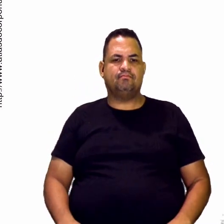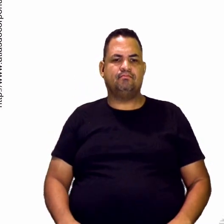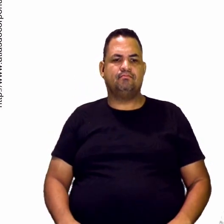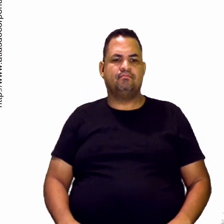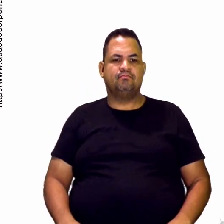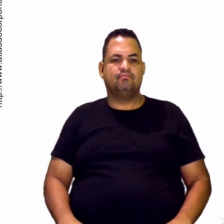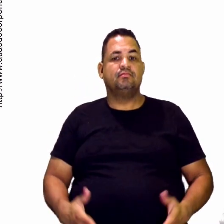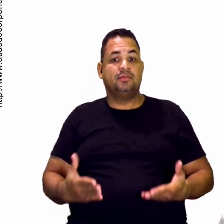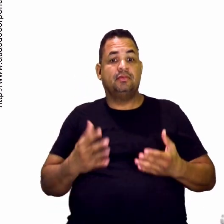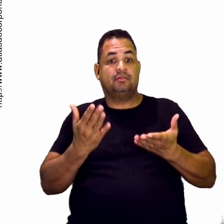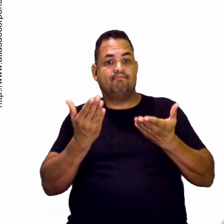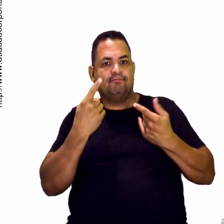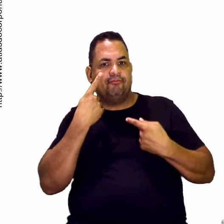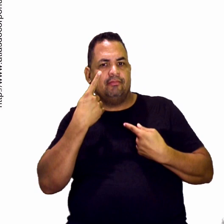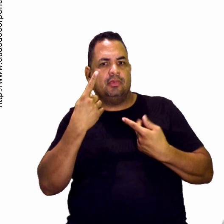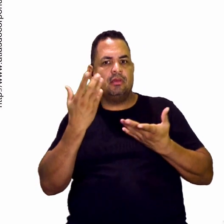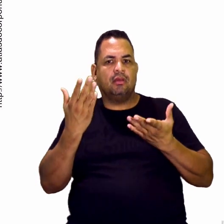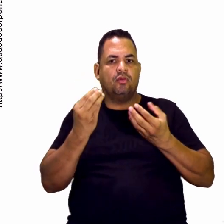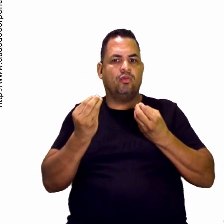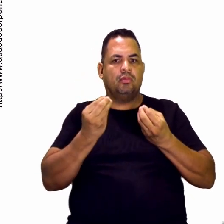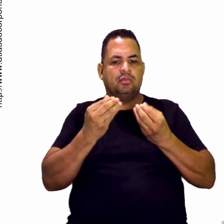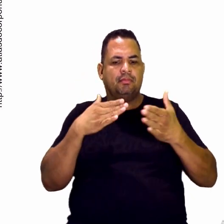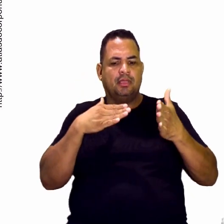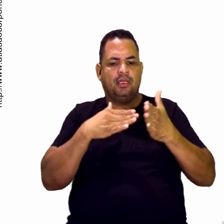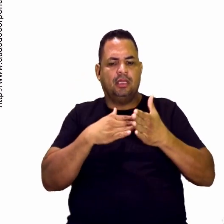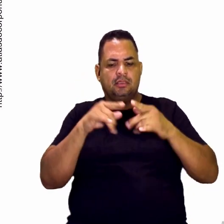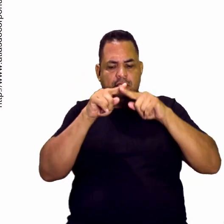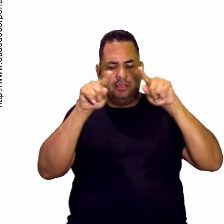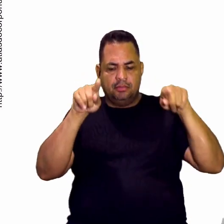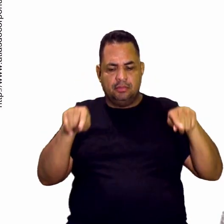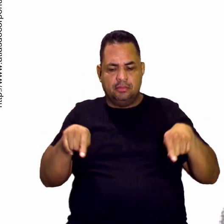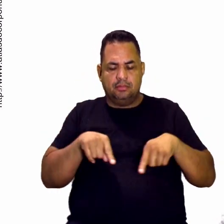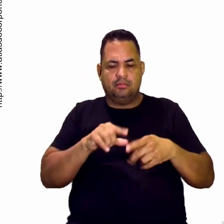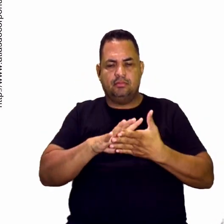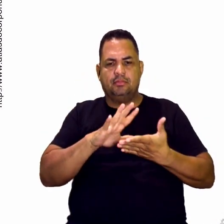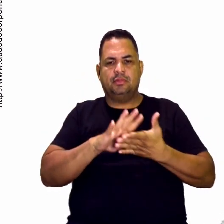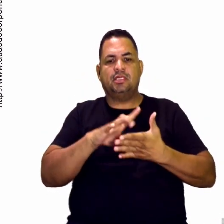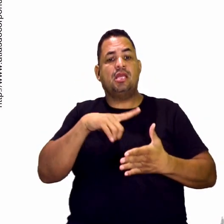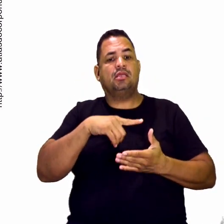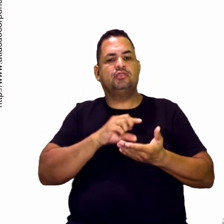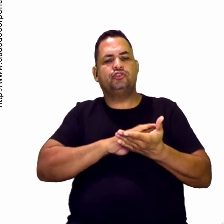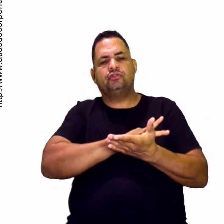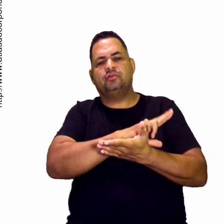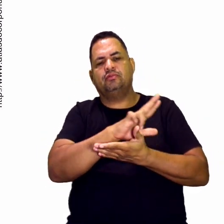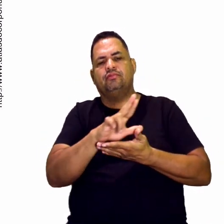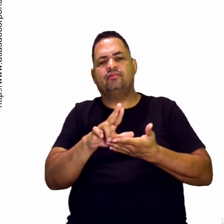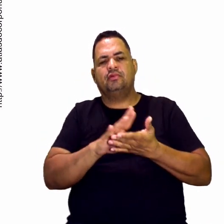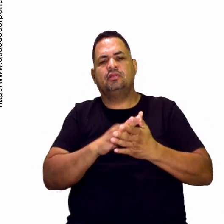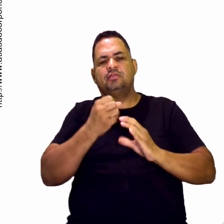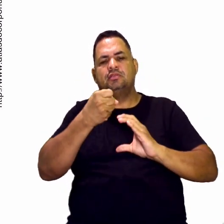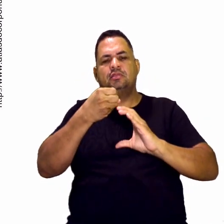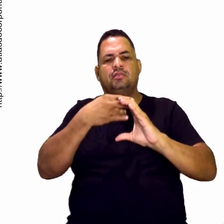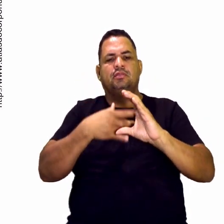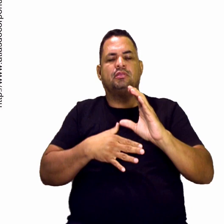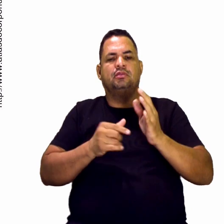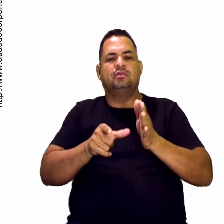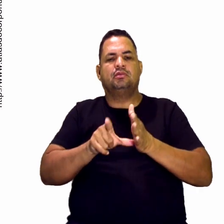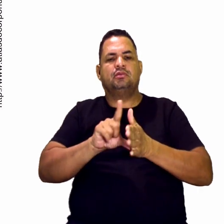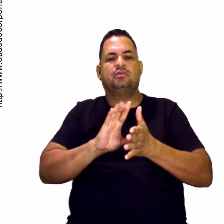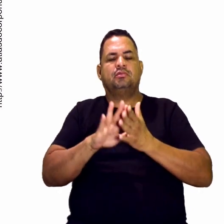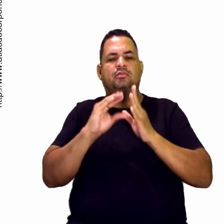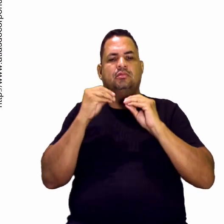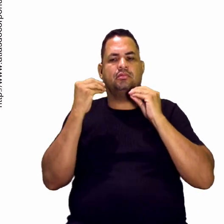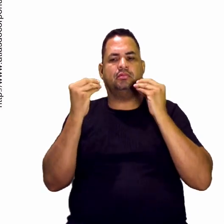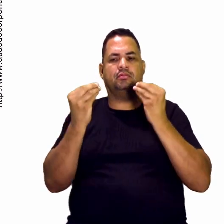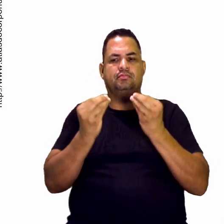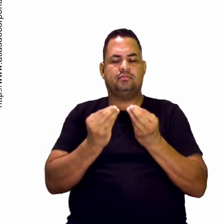vai se impressionar, porque ela não está ali só para delimitar. Ela tem uma gama de funções que, antes daquela